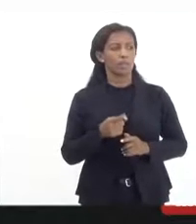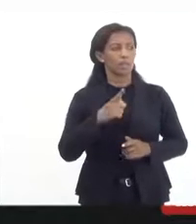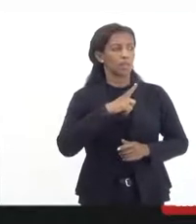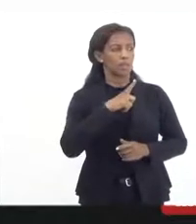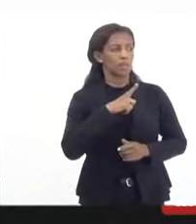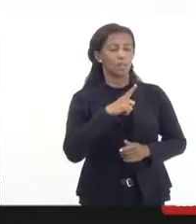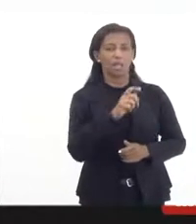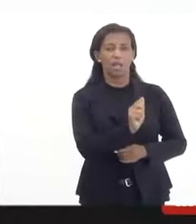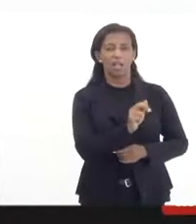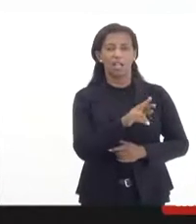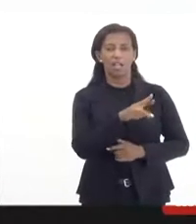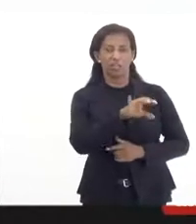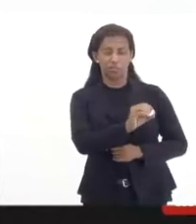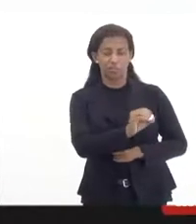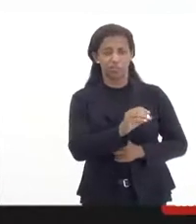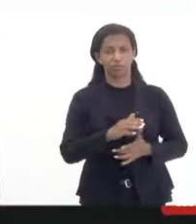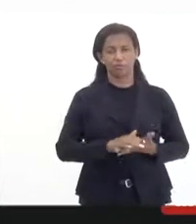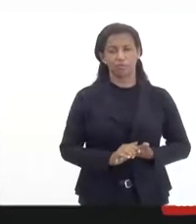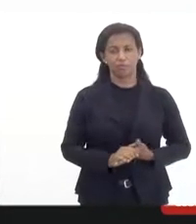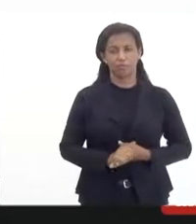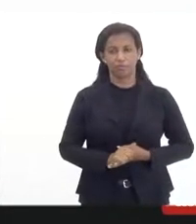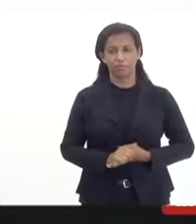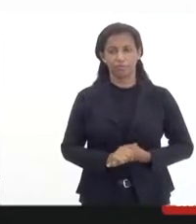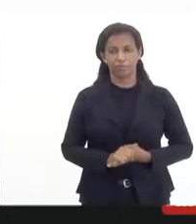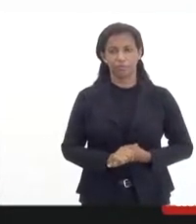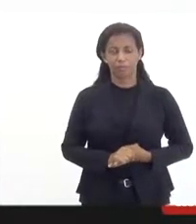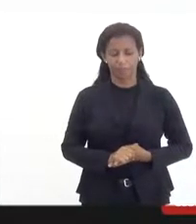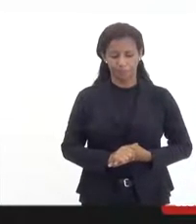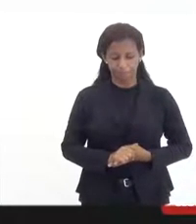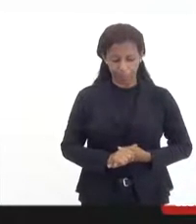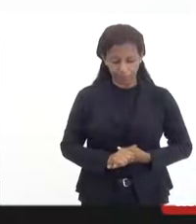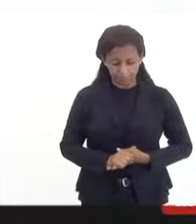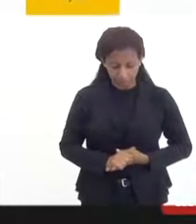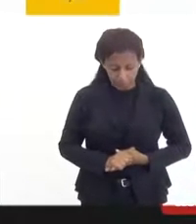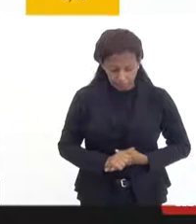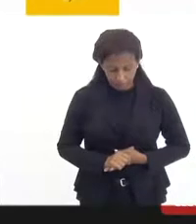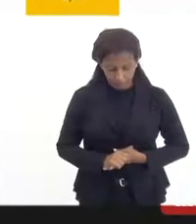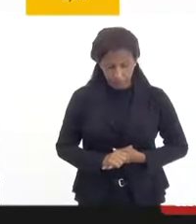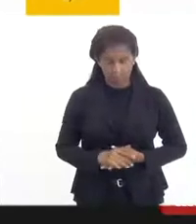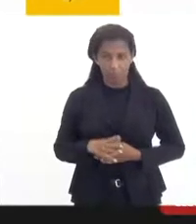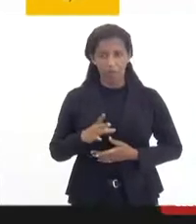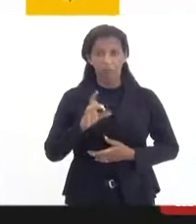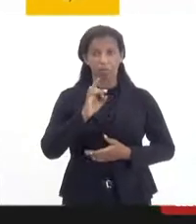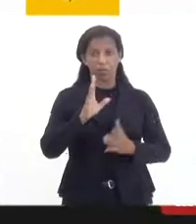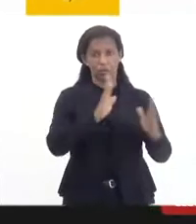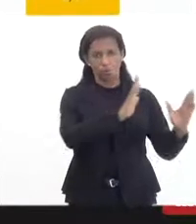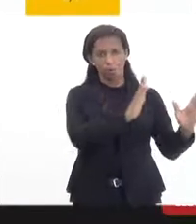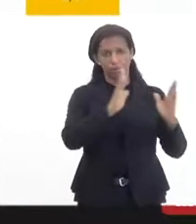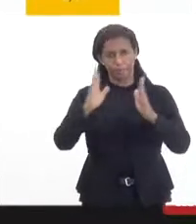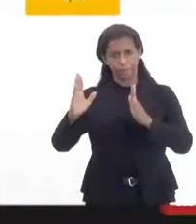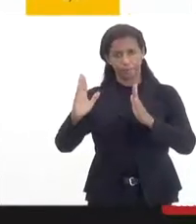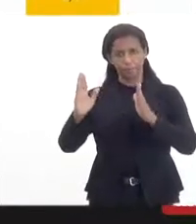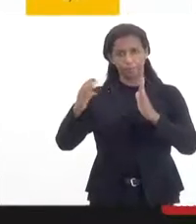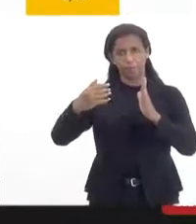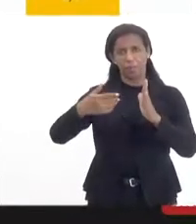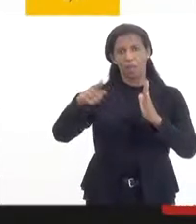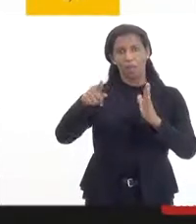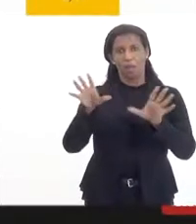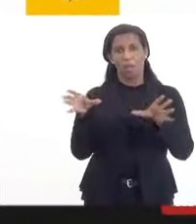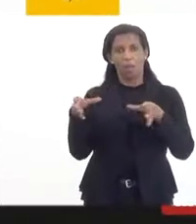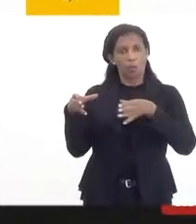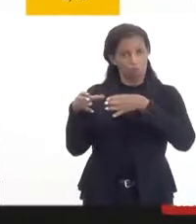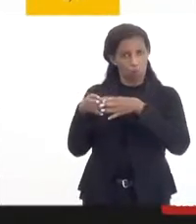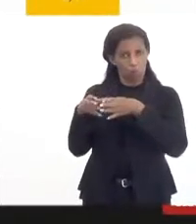dívida ativa. Tá? Então, aqui eu quero apenas passar como dados a essa comissão